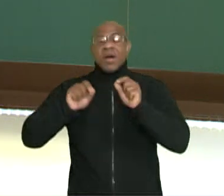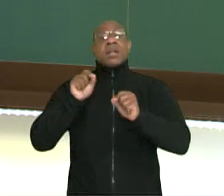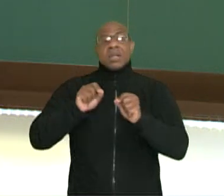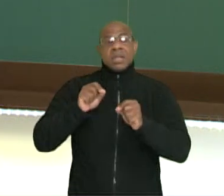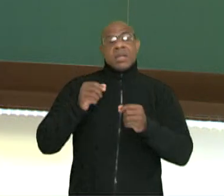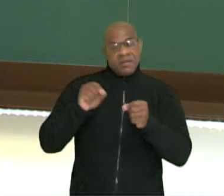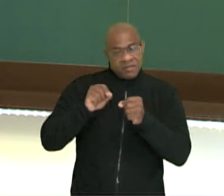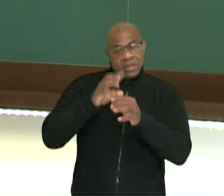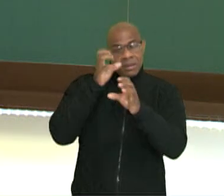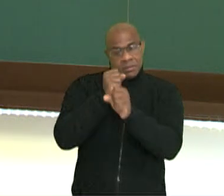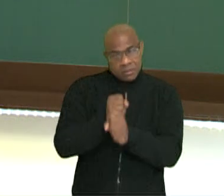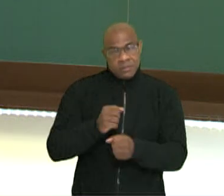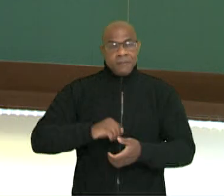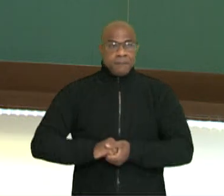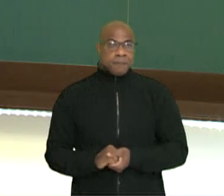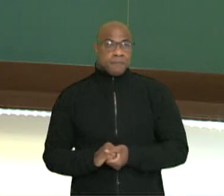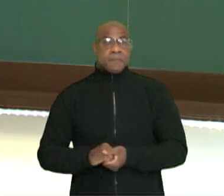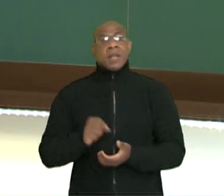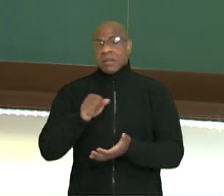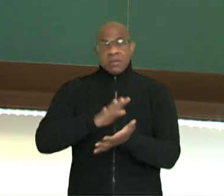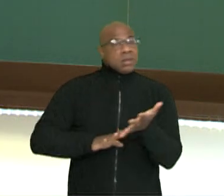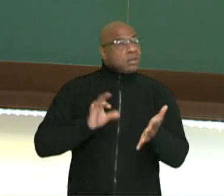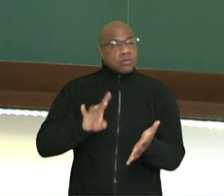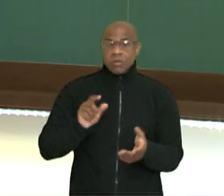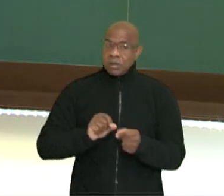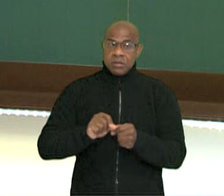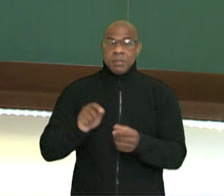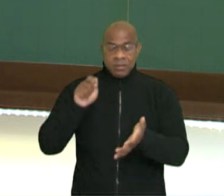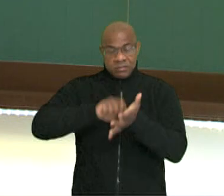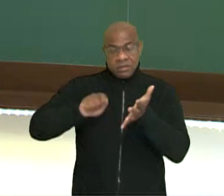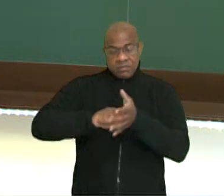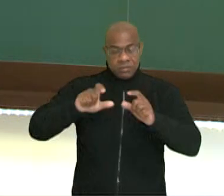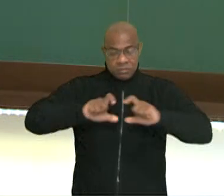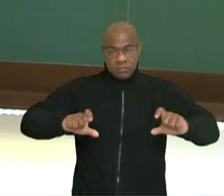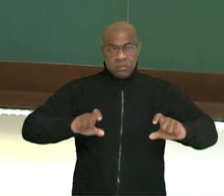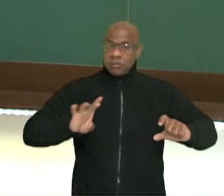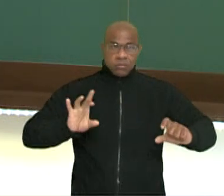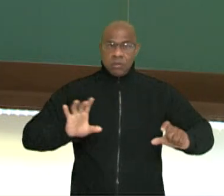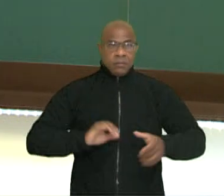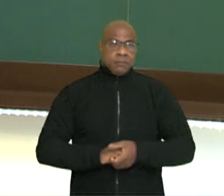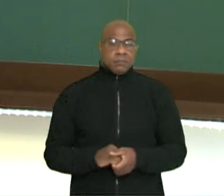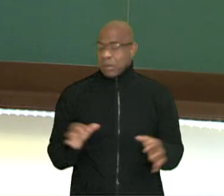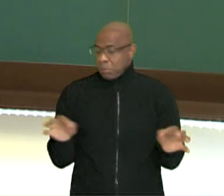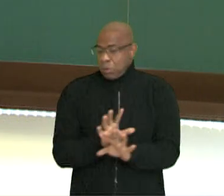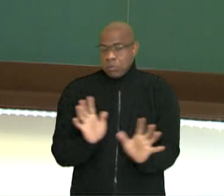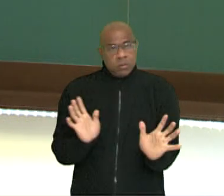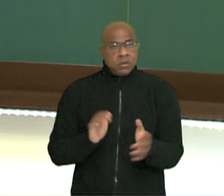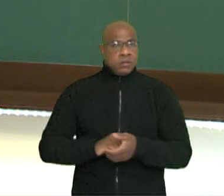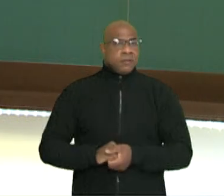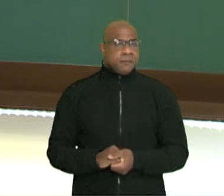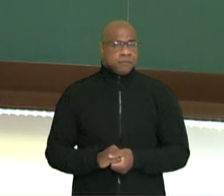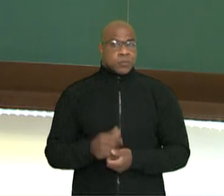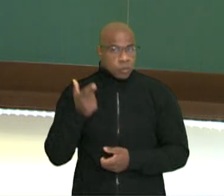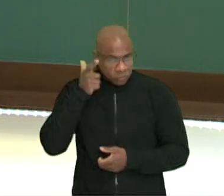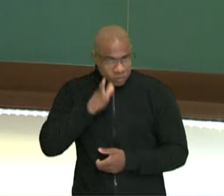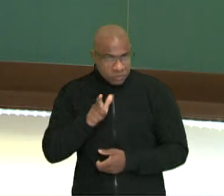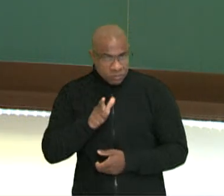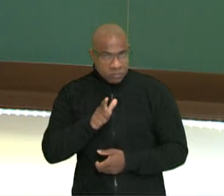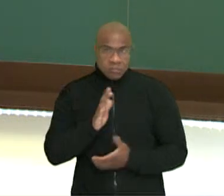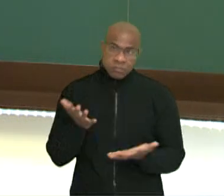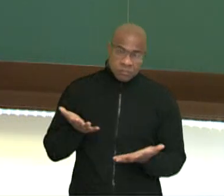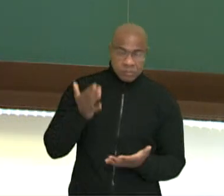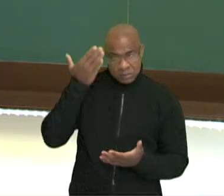continuidade e resolver. Nesse exercício era só isso, para você reescrever. Então, tá feito. Conseguiu fazer?